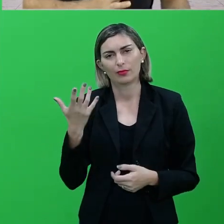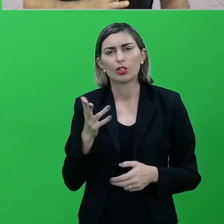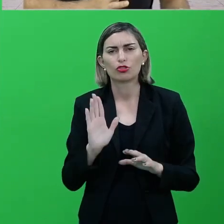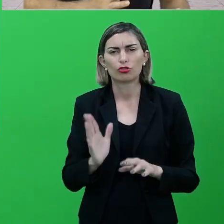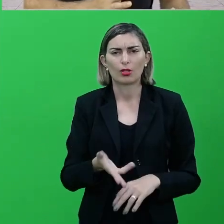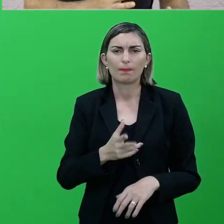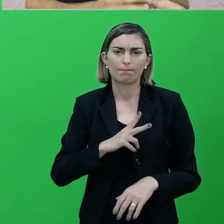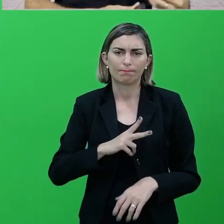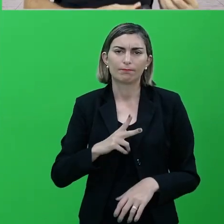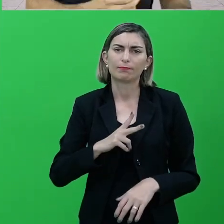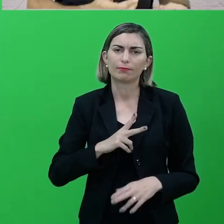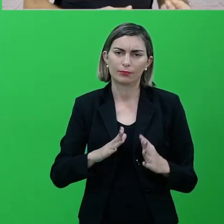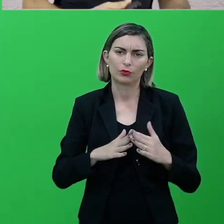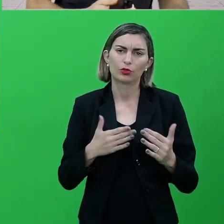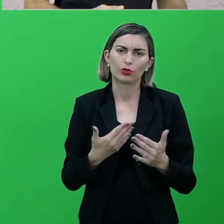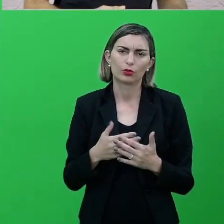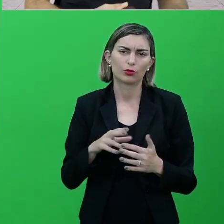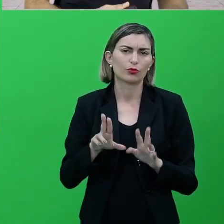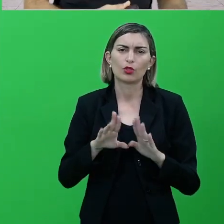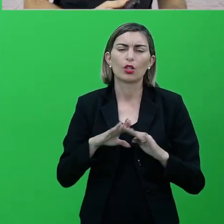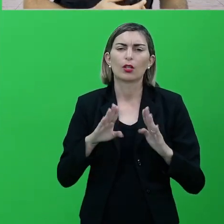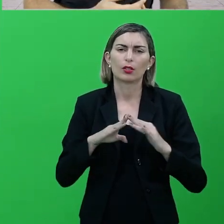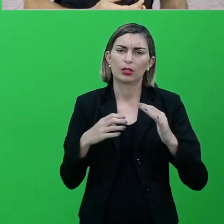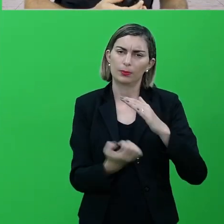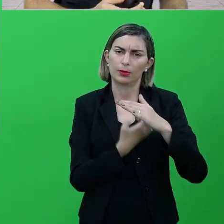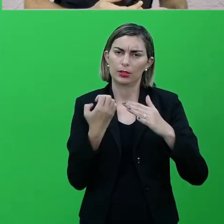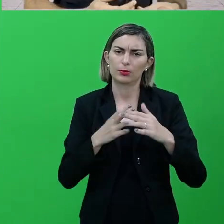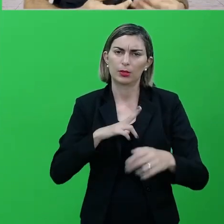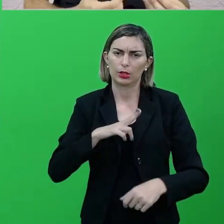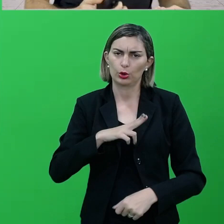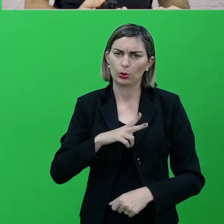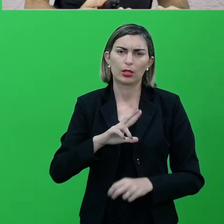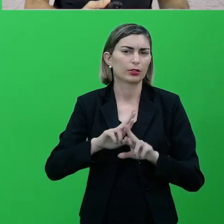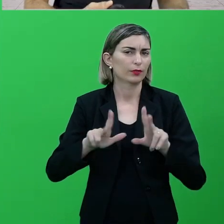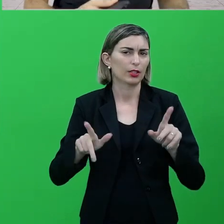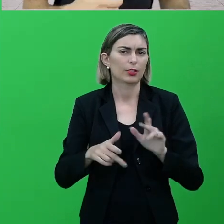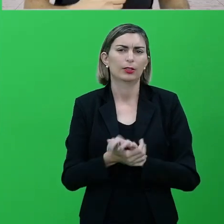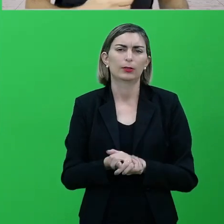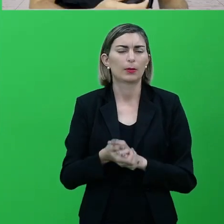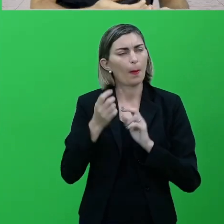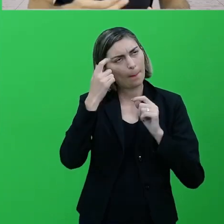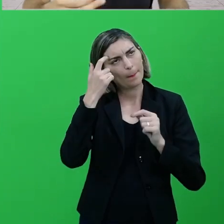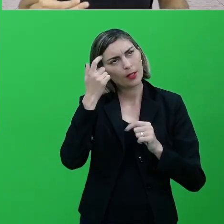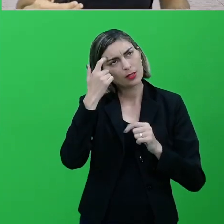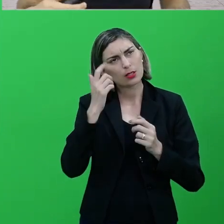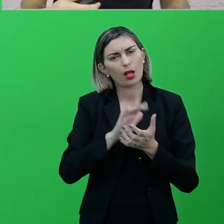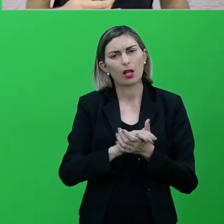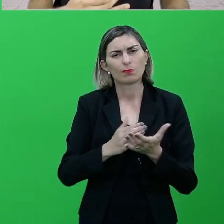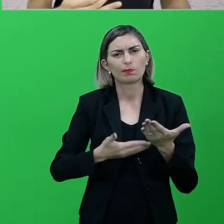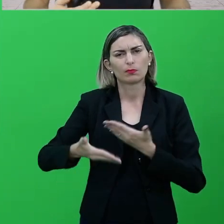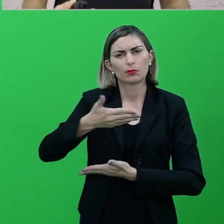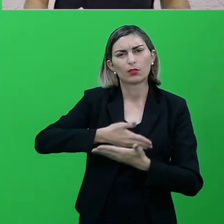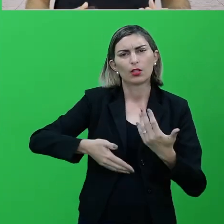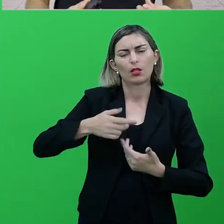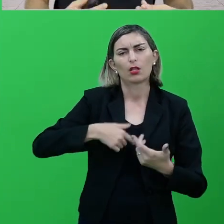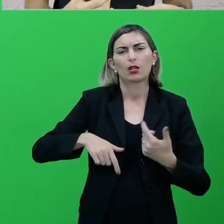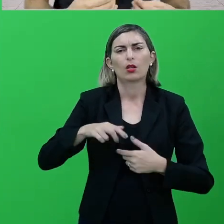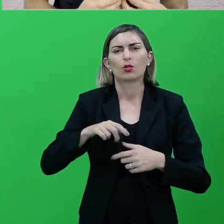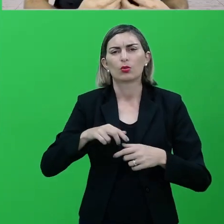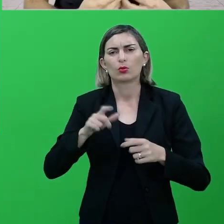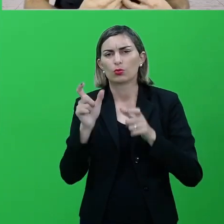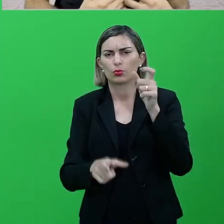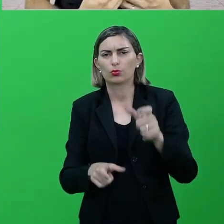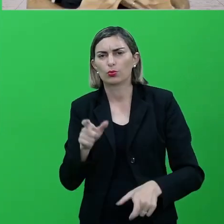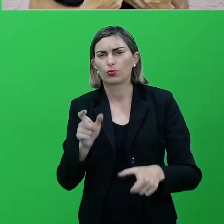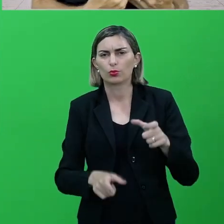privado, isso não acontece com tanta frequência, né? Se a gente imaginar que a rotatividade de recursos humanos ali é